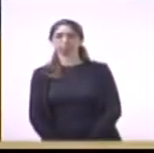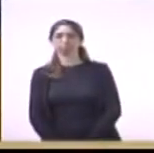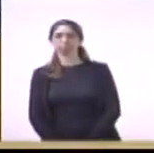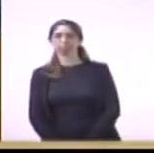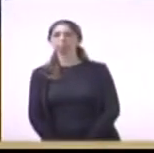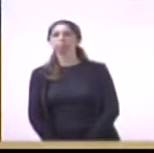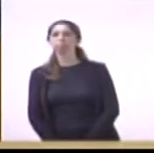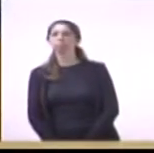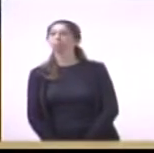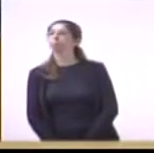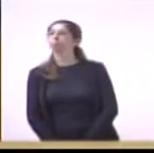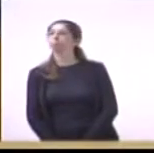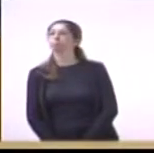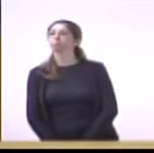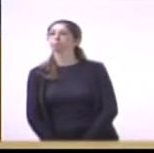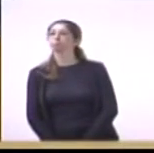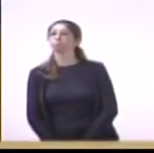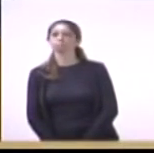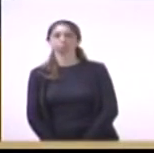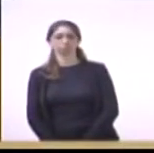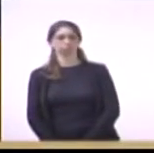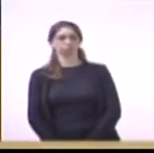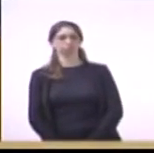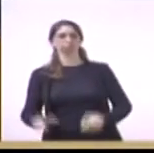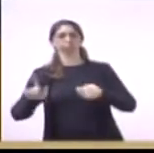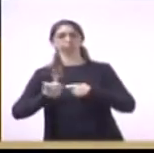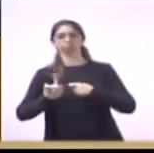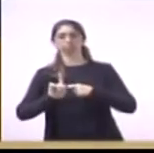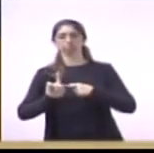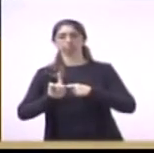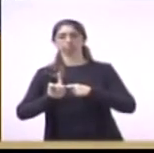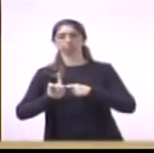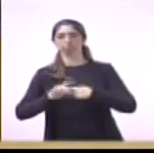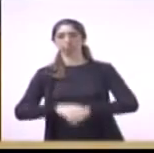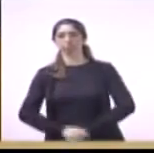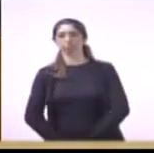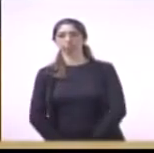Com a palavra o vereador Dr. Gustavo Tecolo.